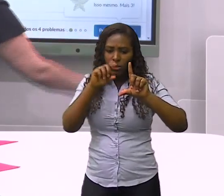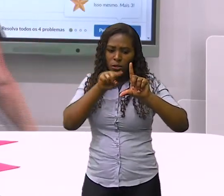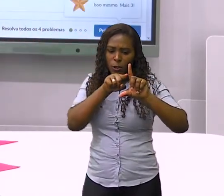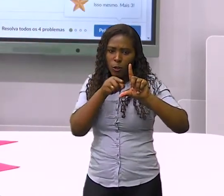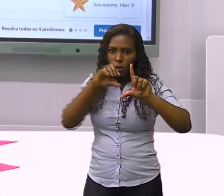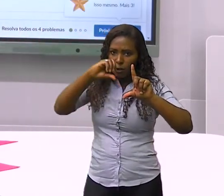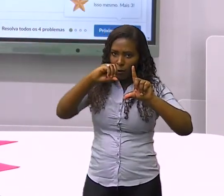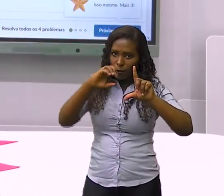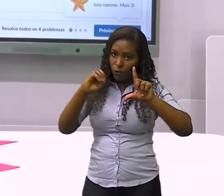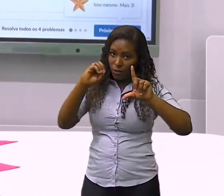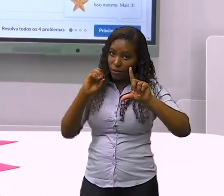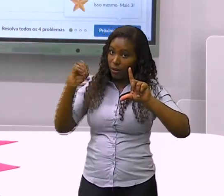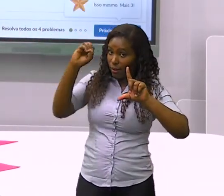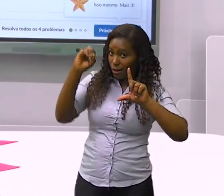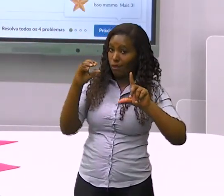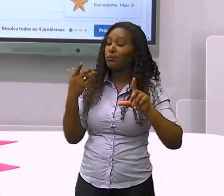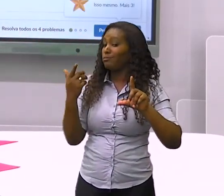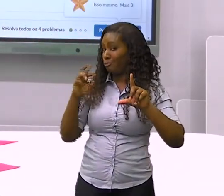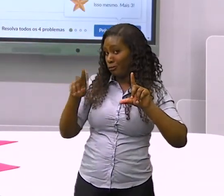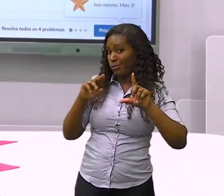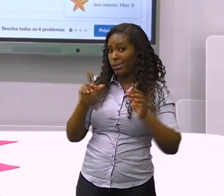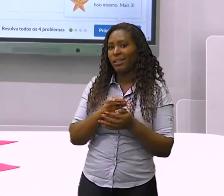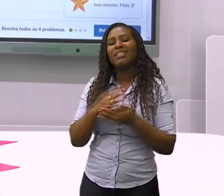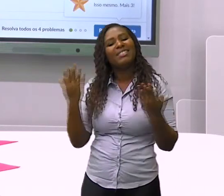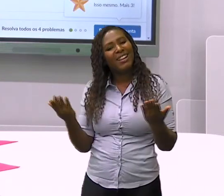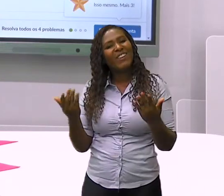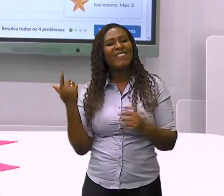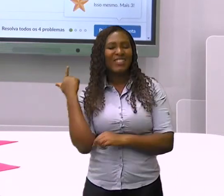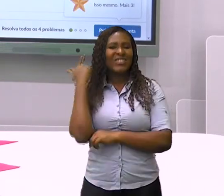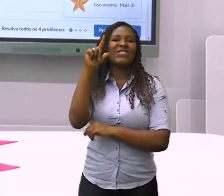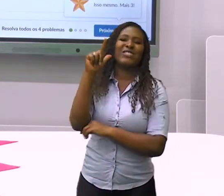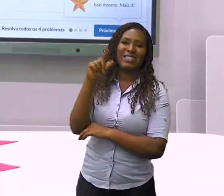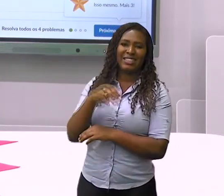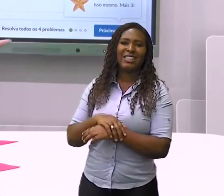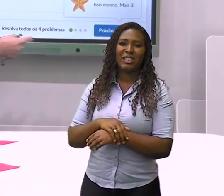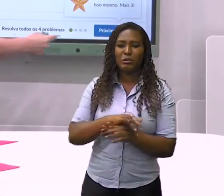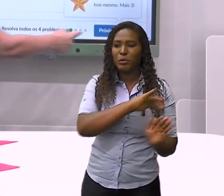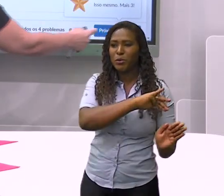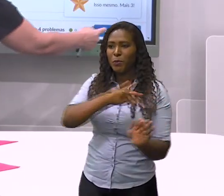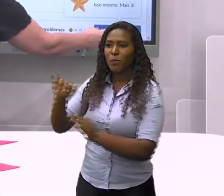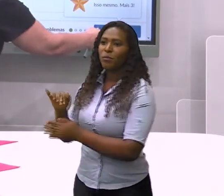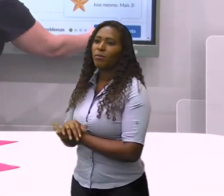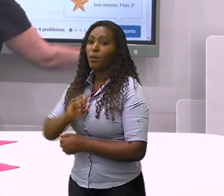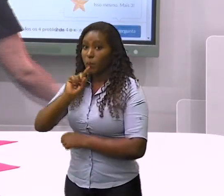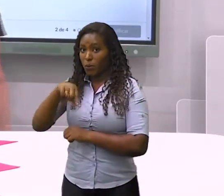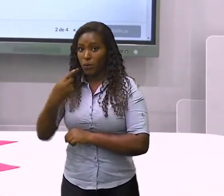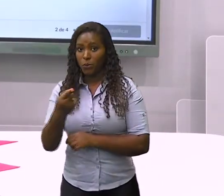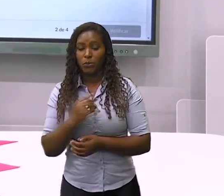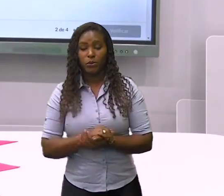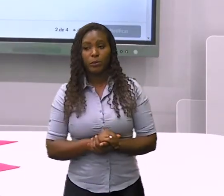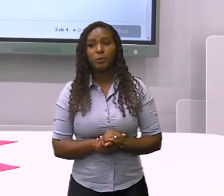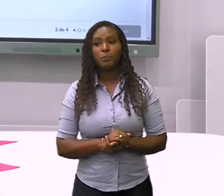imagens. Aí, verificando aí, nós acertamos. Vamos para a próxima.